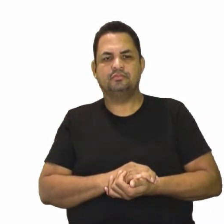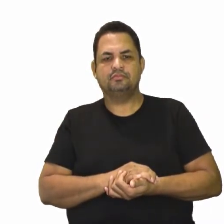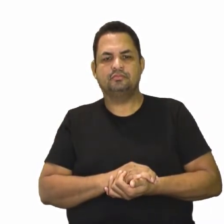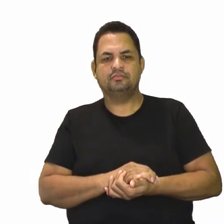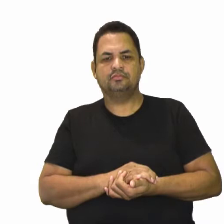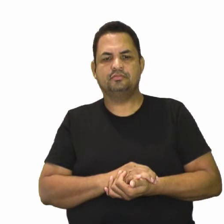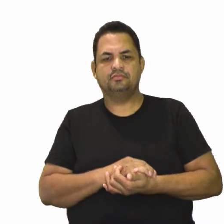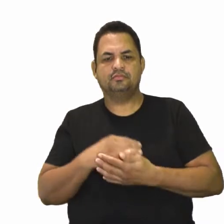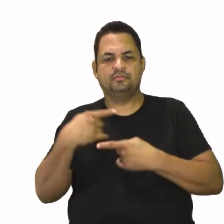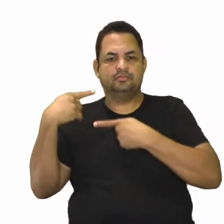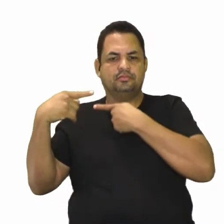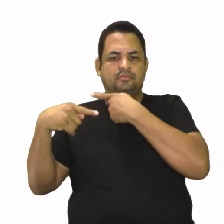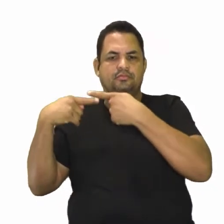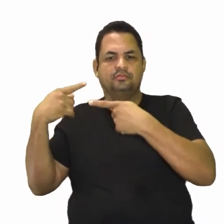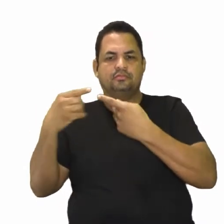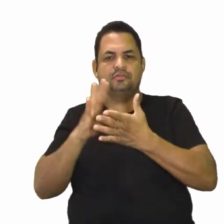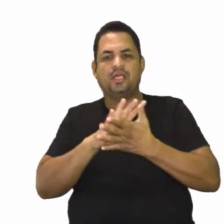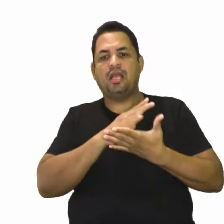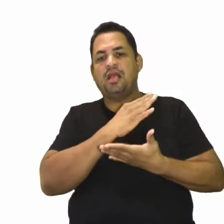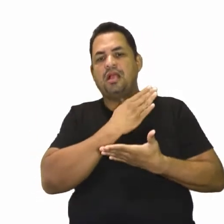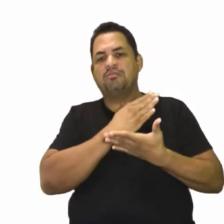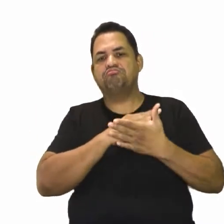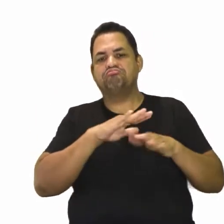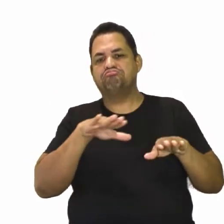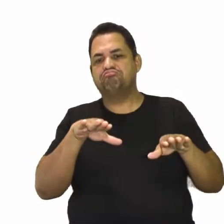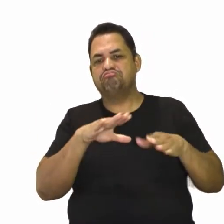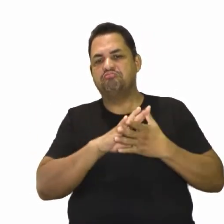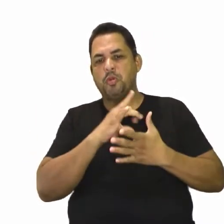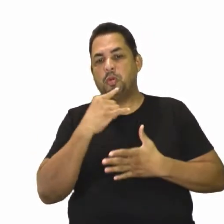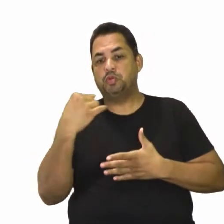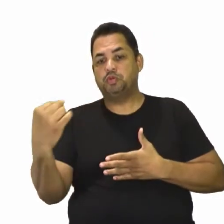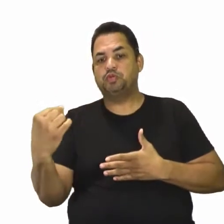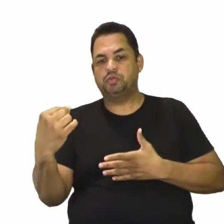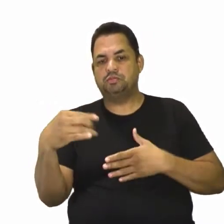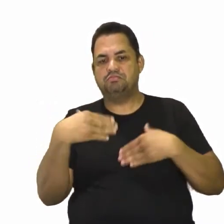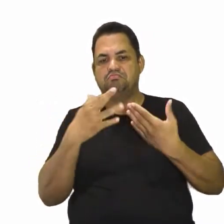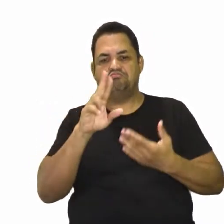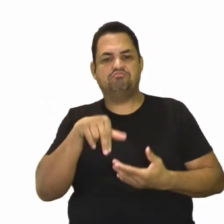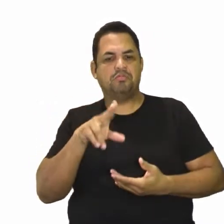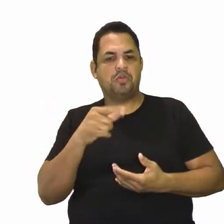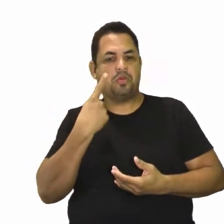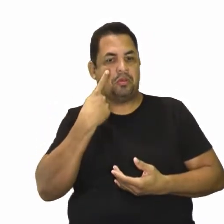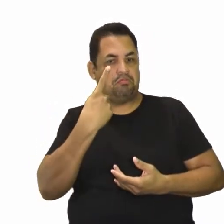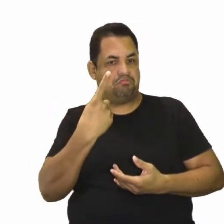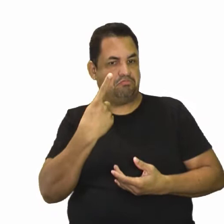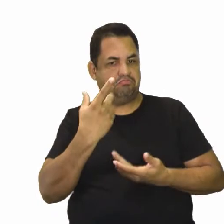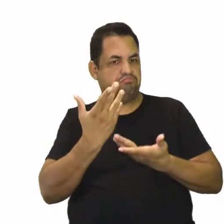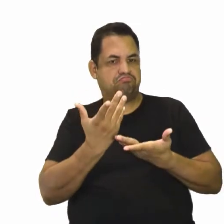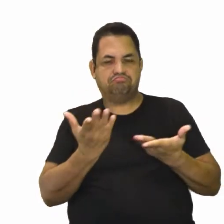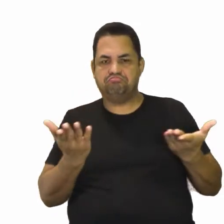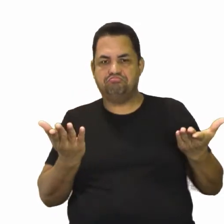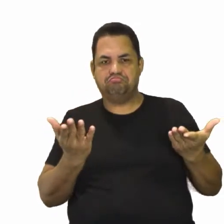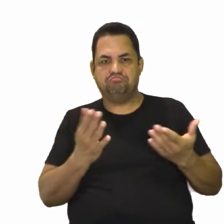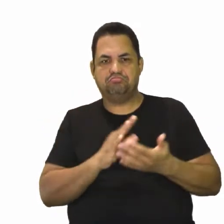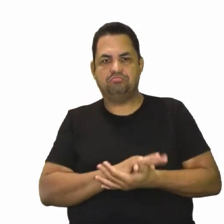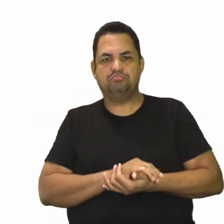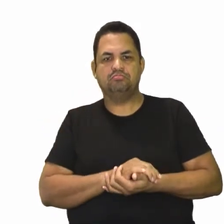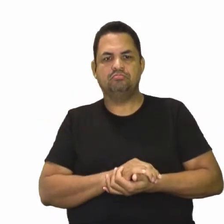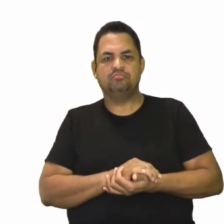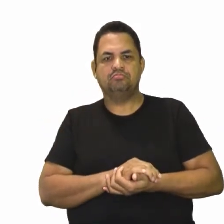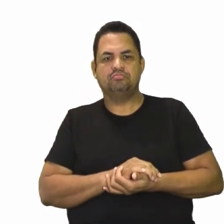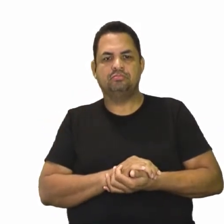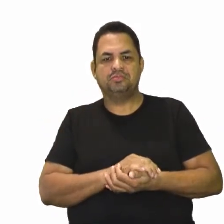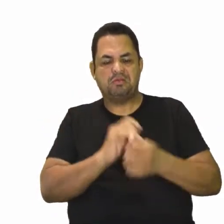geração que desapareceu do Araguaia. Muitos nunca mais foram vistos.